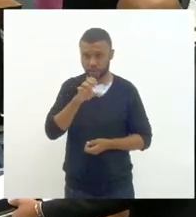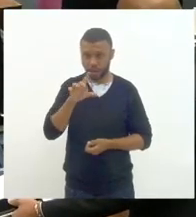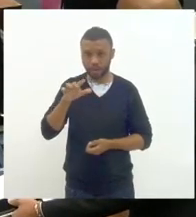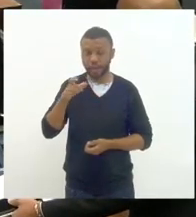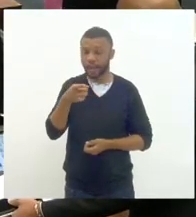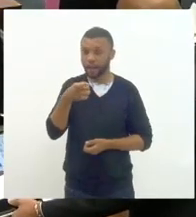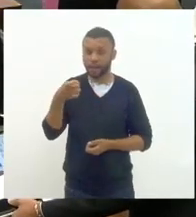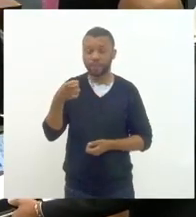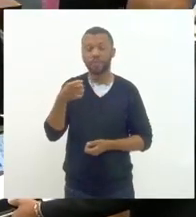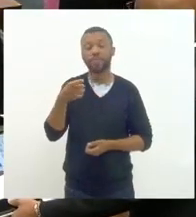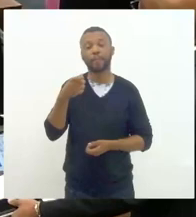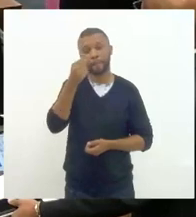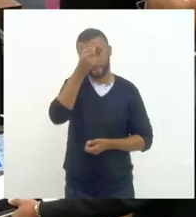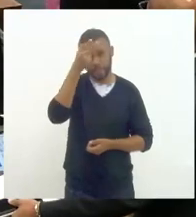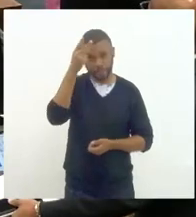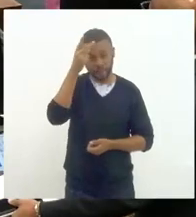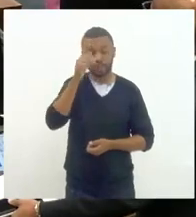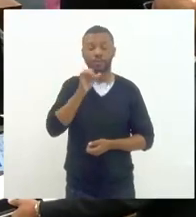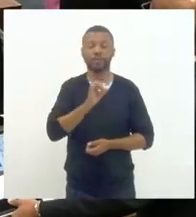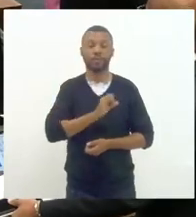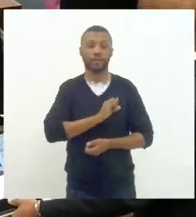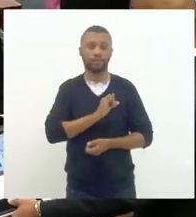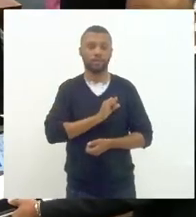ex-prefeito de Itaboraí.